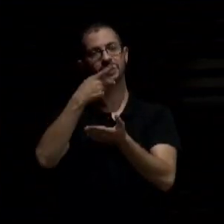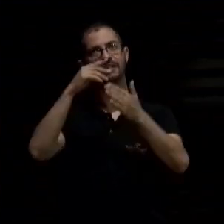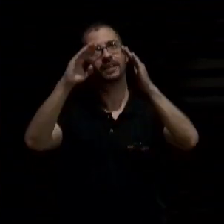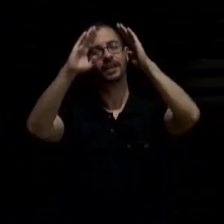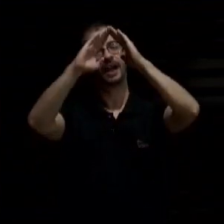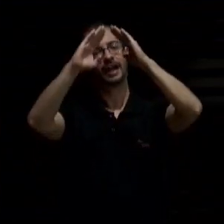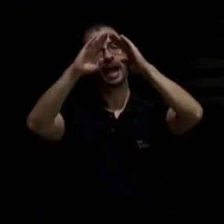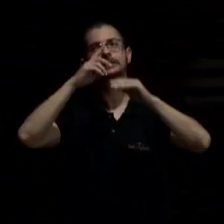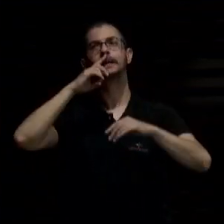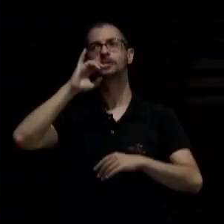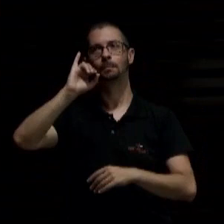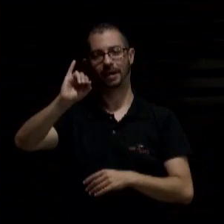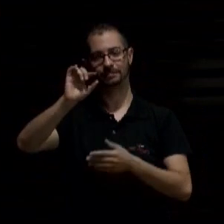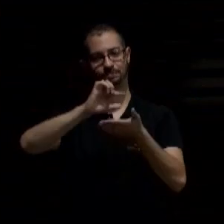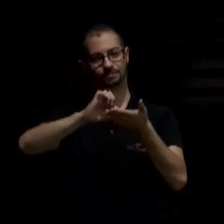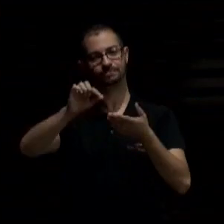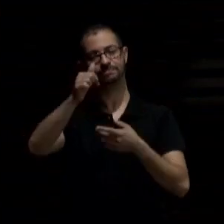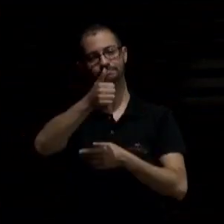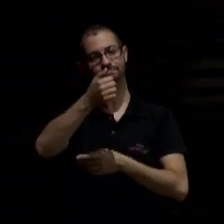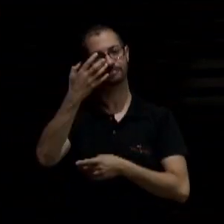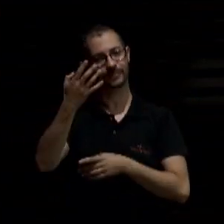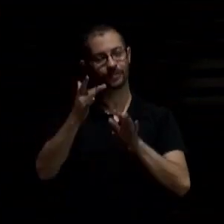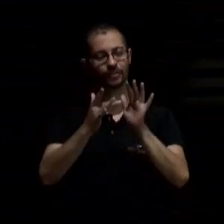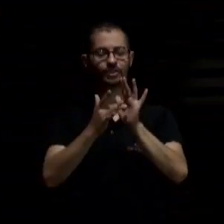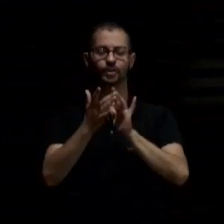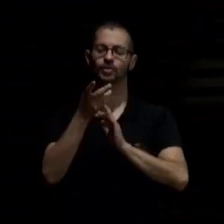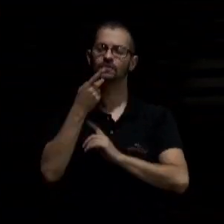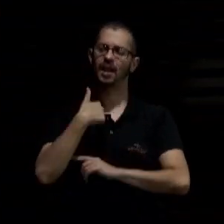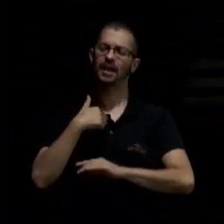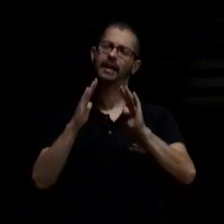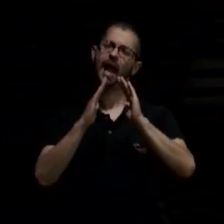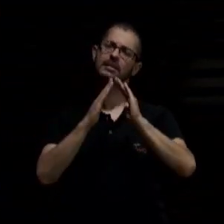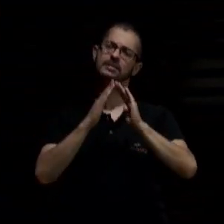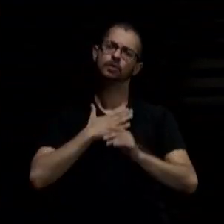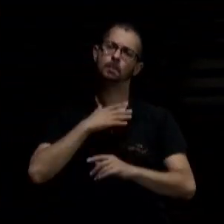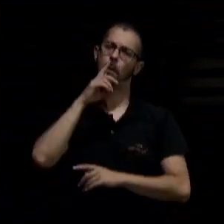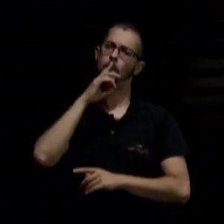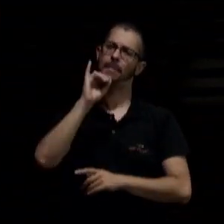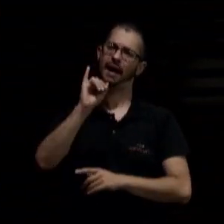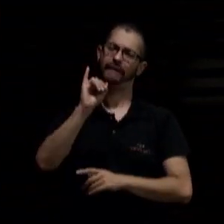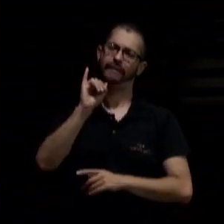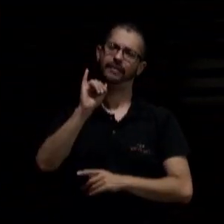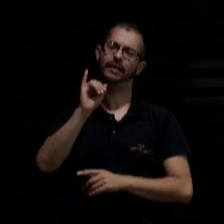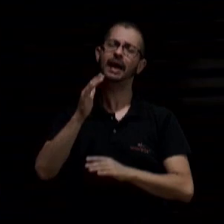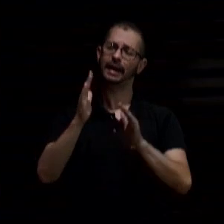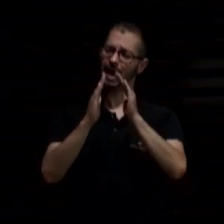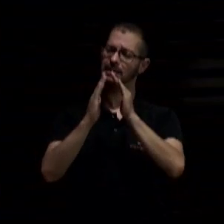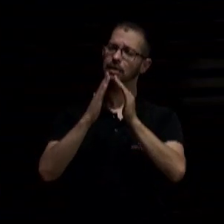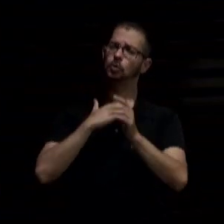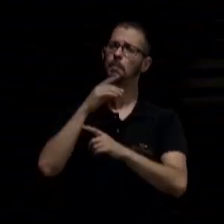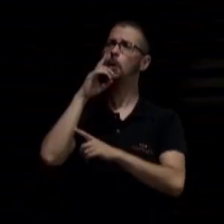lá no capítulo 14, ele disse assim, na casa do meu pai, capítulo 14, na casa do meu pai